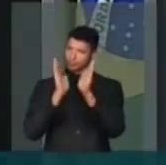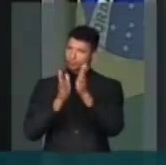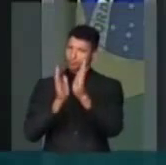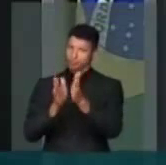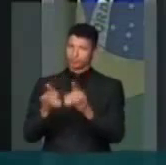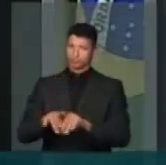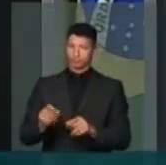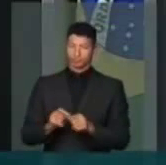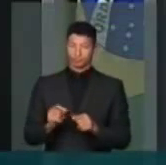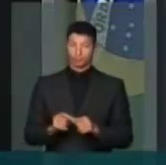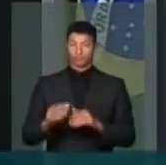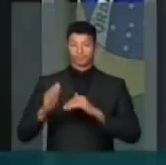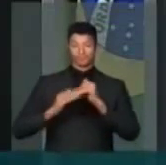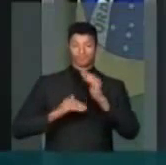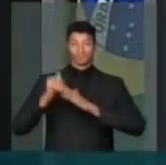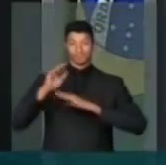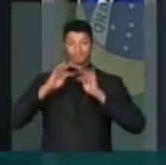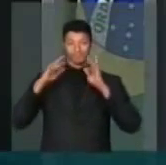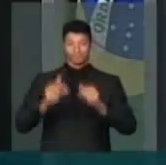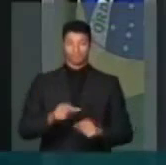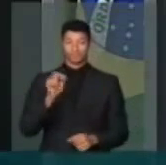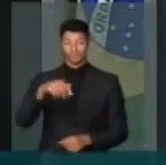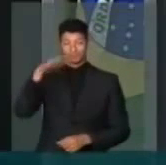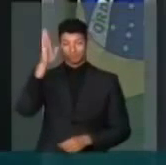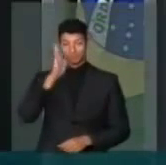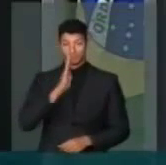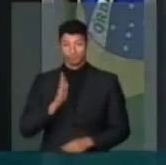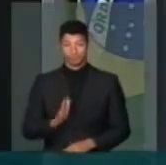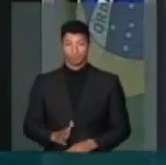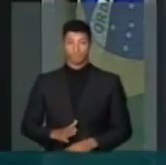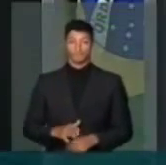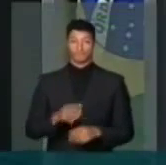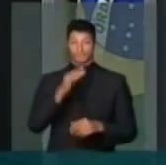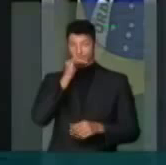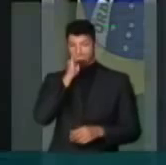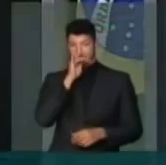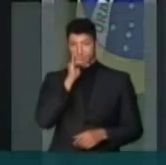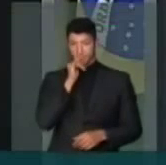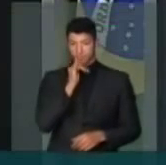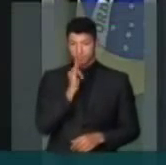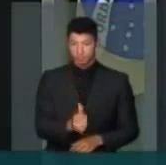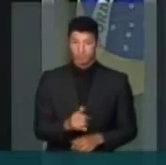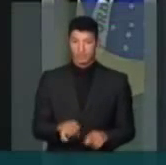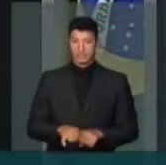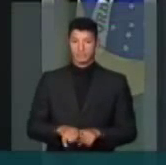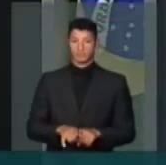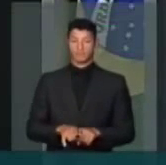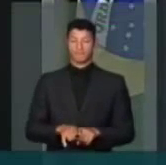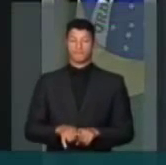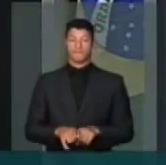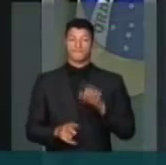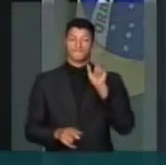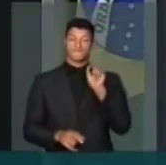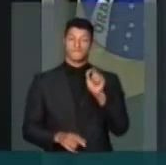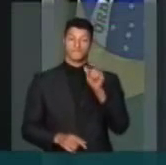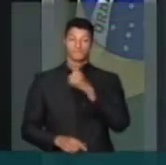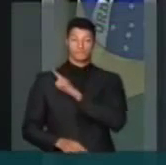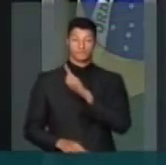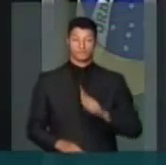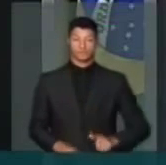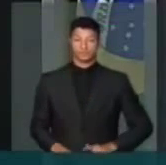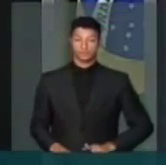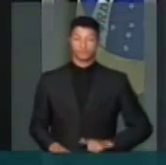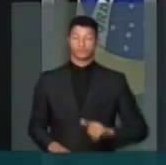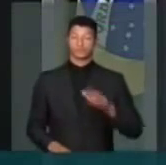e fazendo, sobretudo, aqui para o Brasil, o discurso e a denúncia de que esse